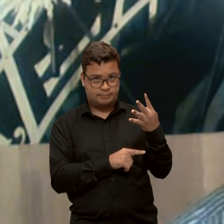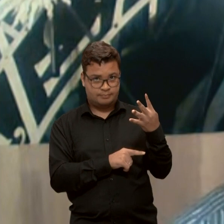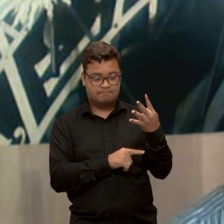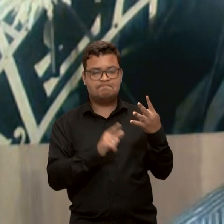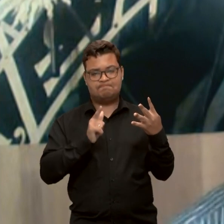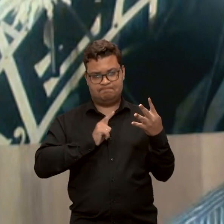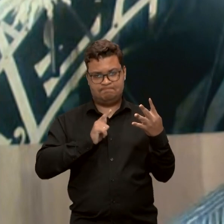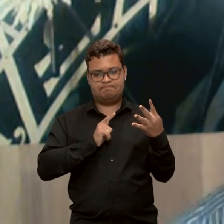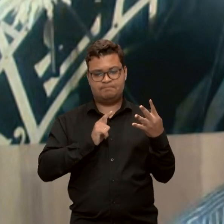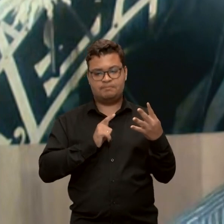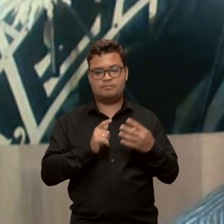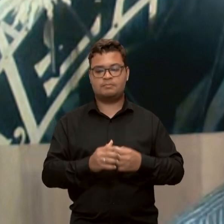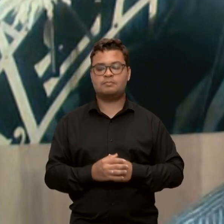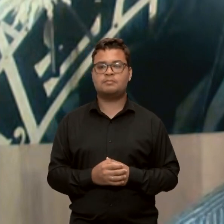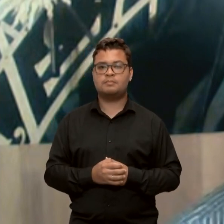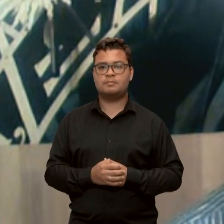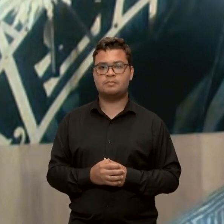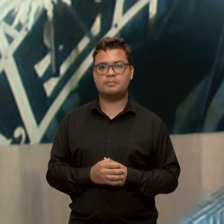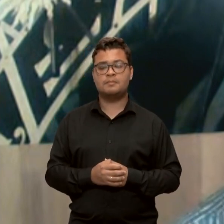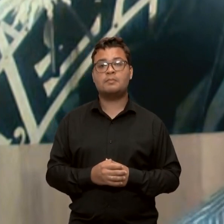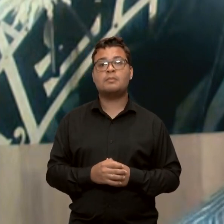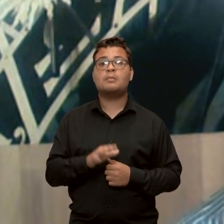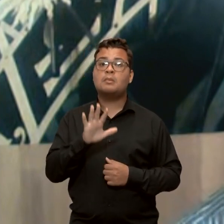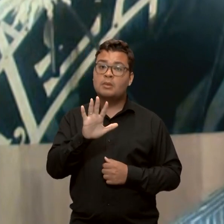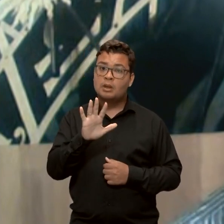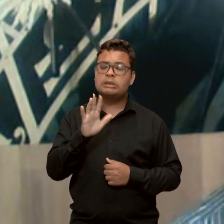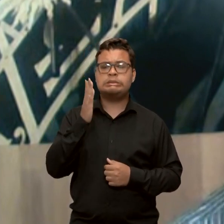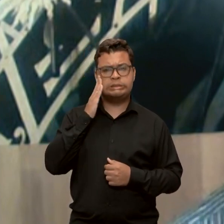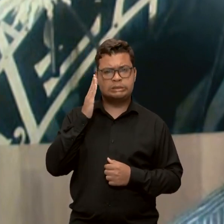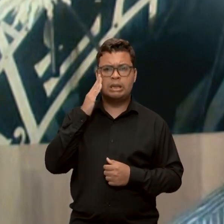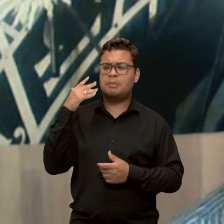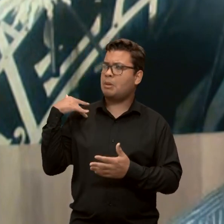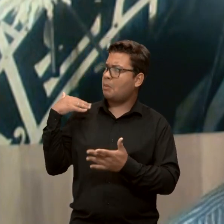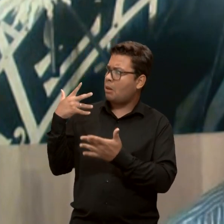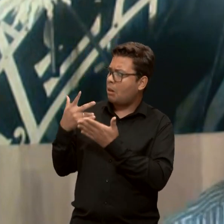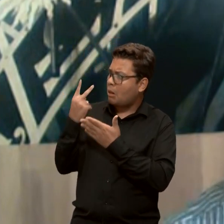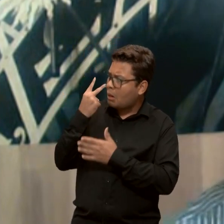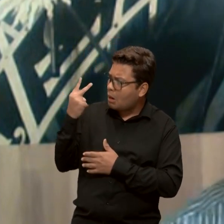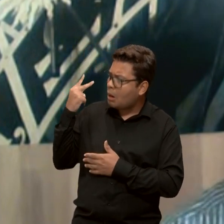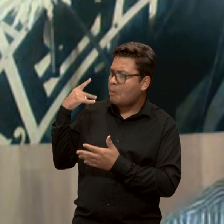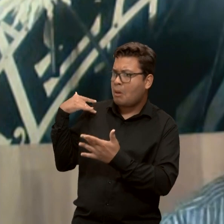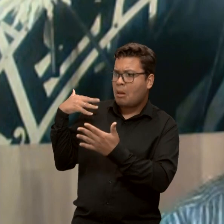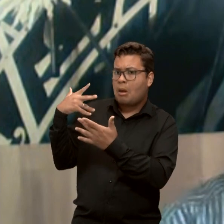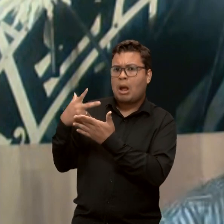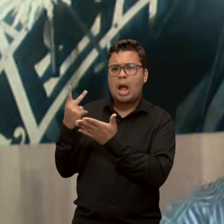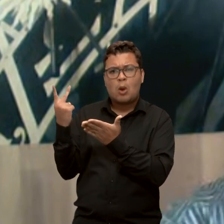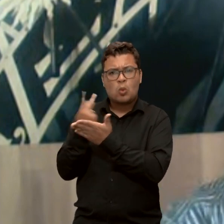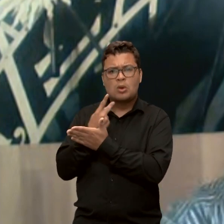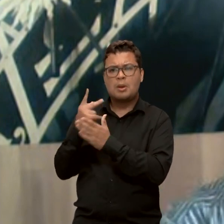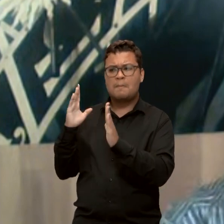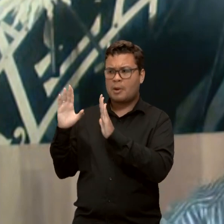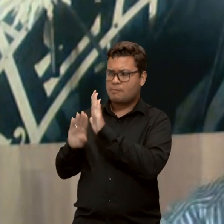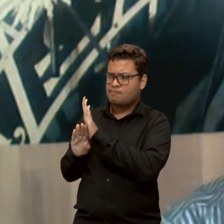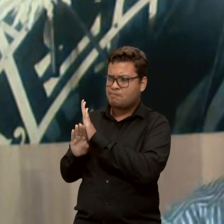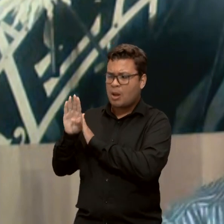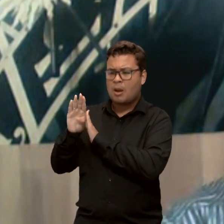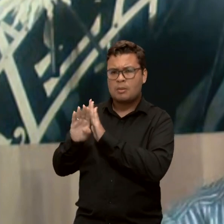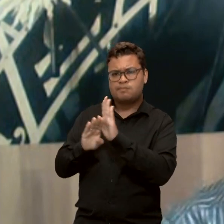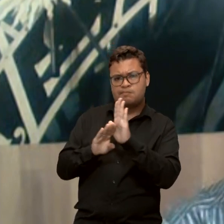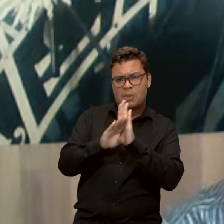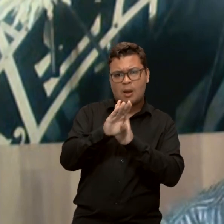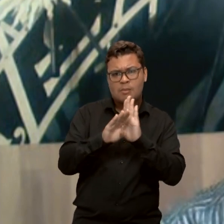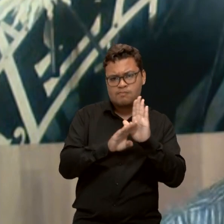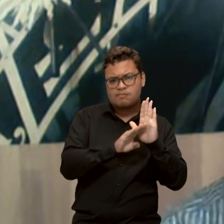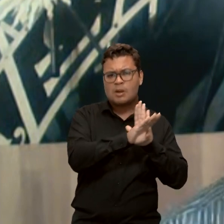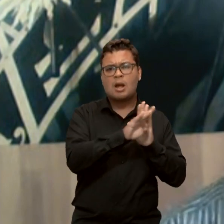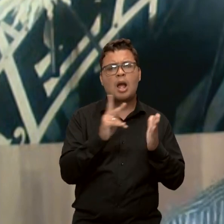Camila, essa, na verdade, é uma ótima pergunta, porque quando a gente imagina o universo de dengue, a gente tem 4